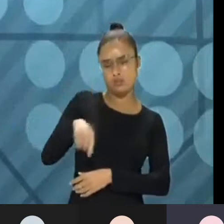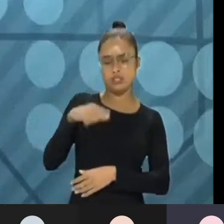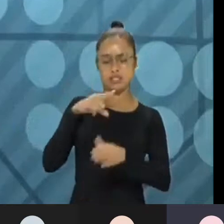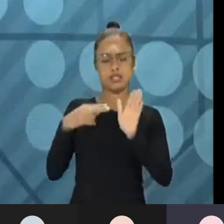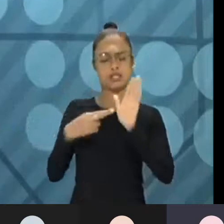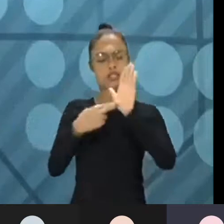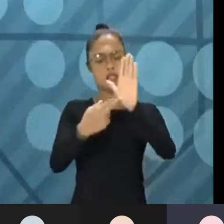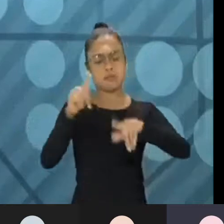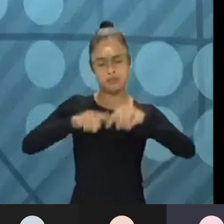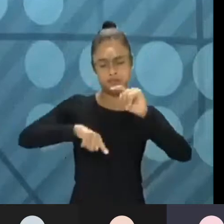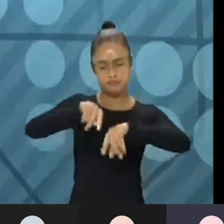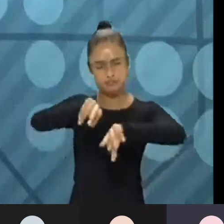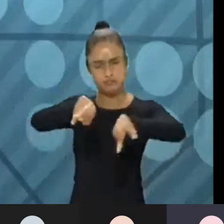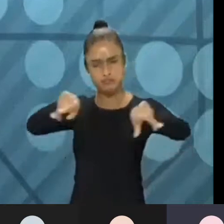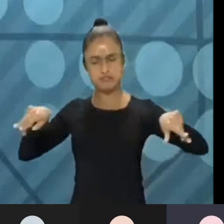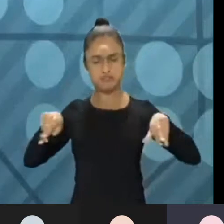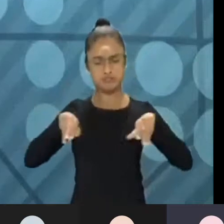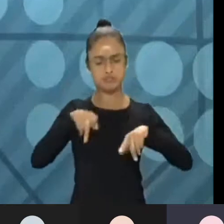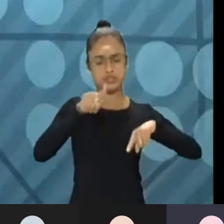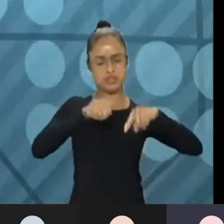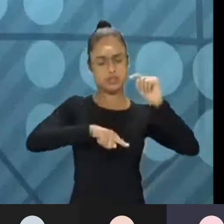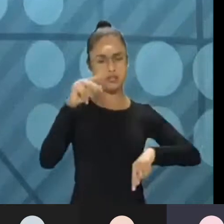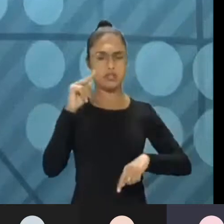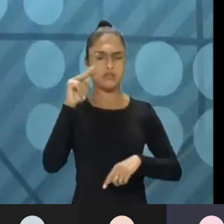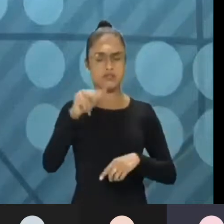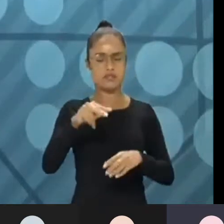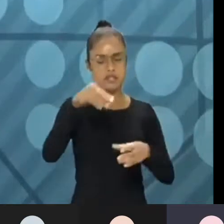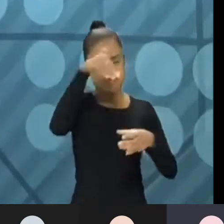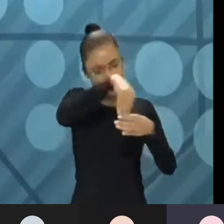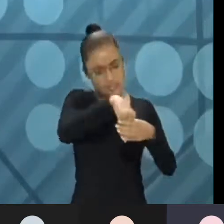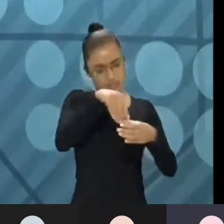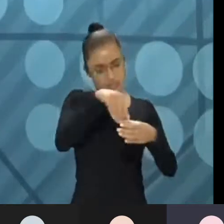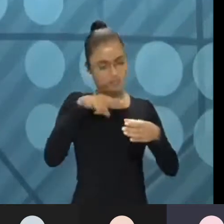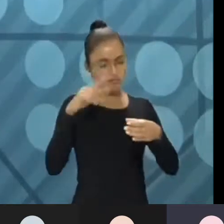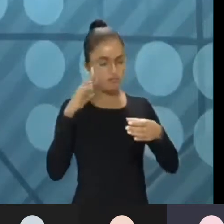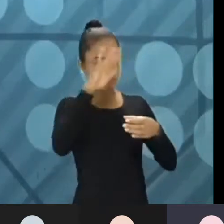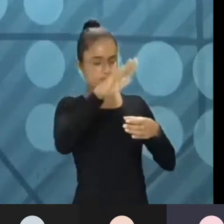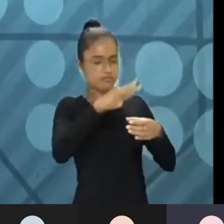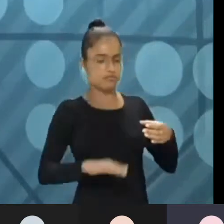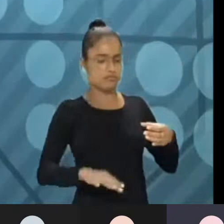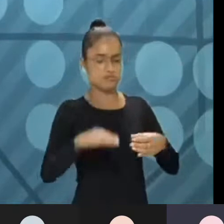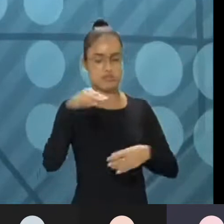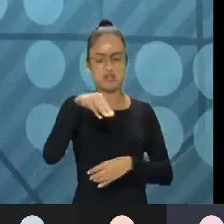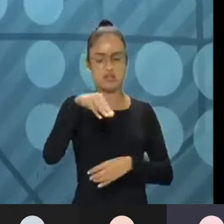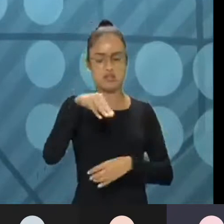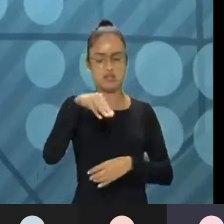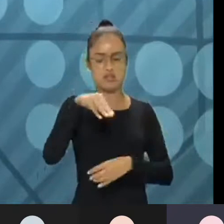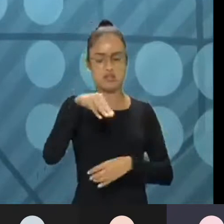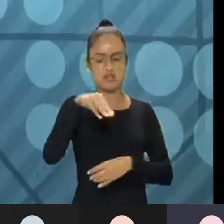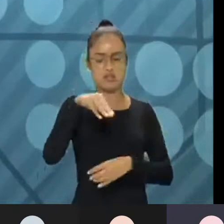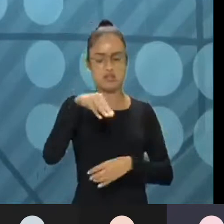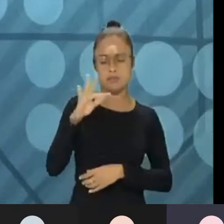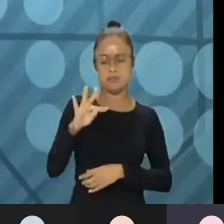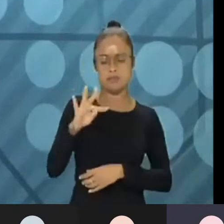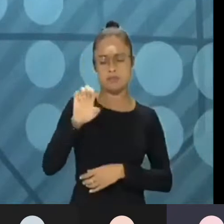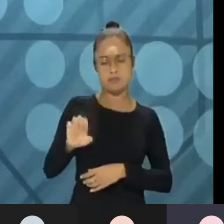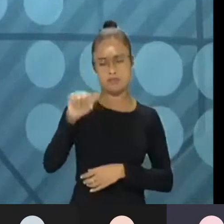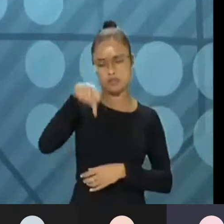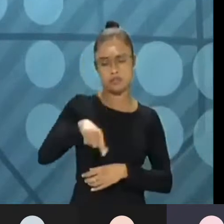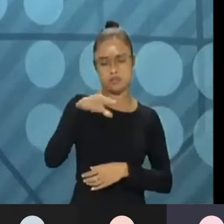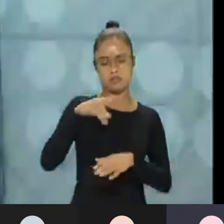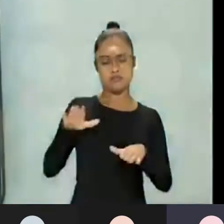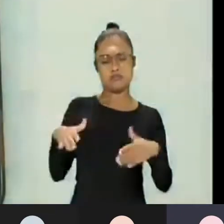vários tipos de objetos e dentro dele tem uma maquete. Eu vou mostrar na câmera de documentos para você manipular a isometria como nós temos o